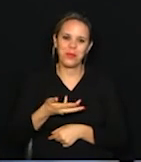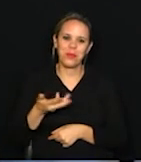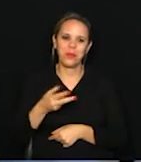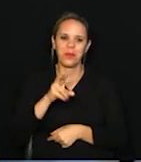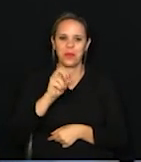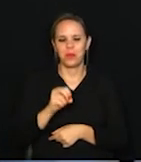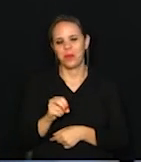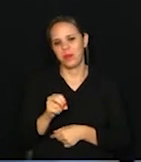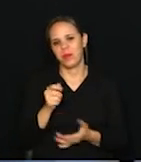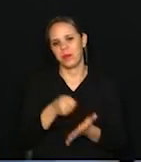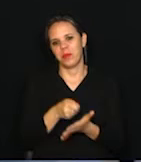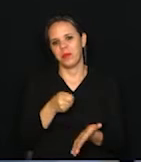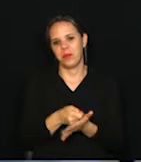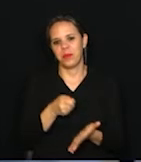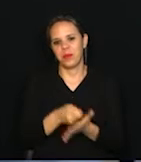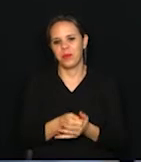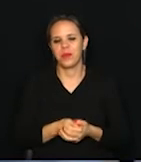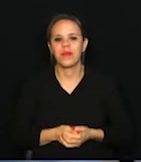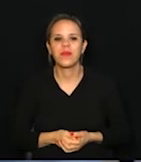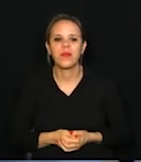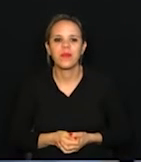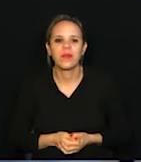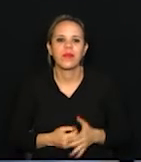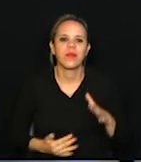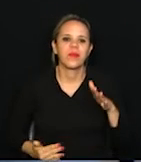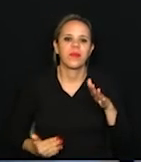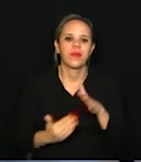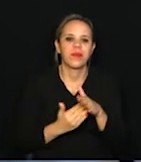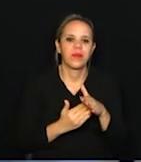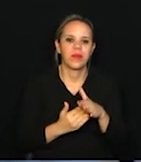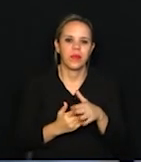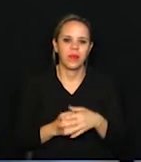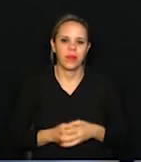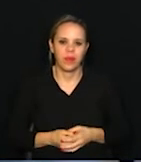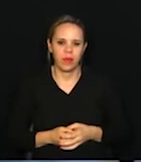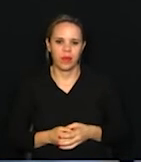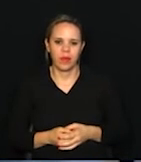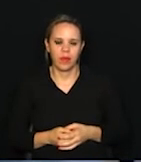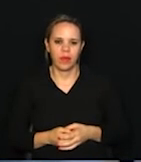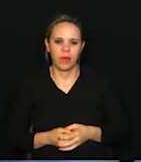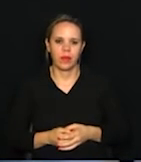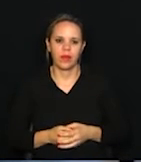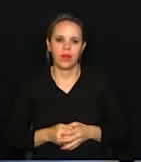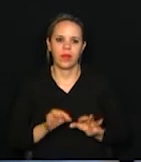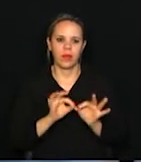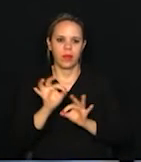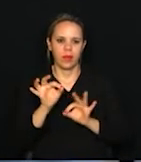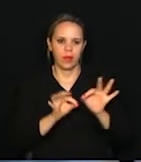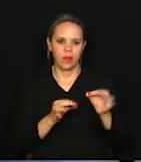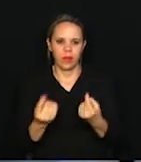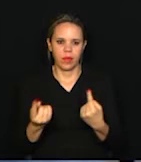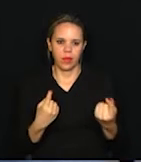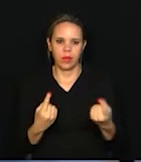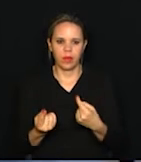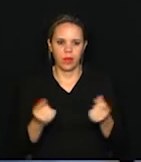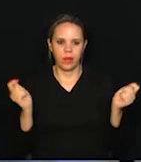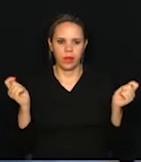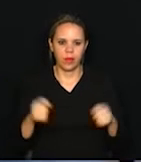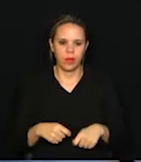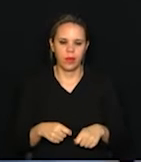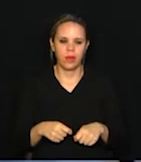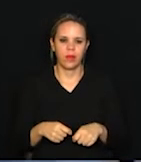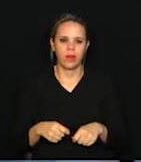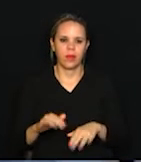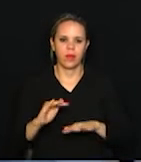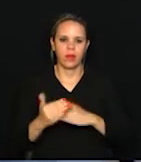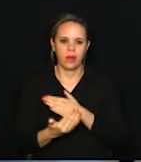50 obrigatoriamente. Aquilo é um limite máximo que a geometria da via, que as condições de